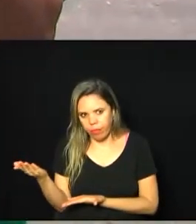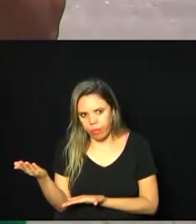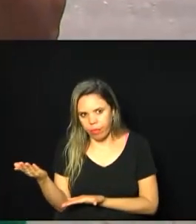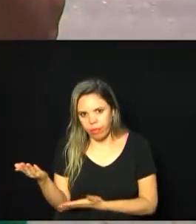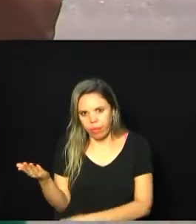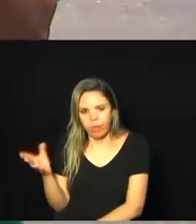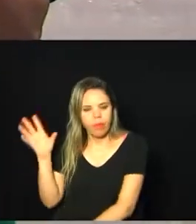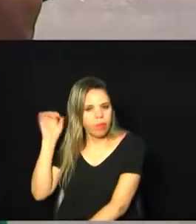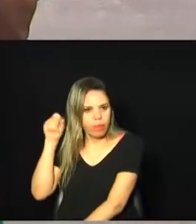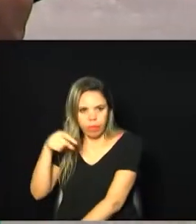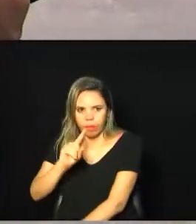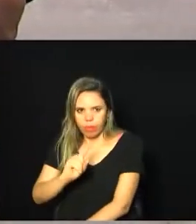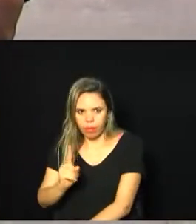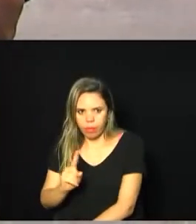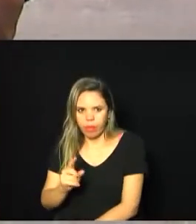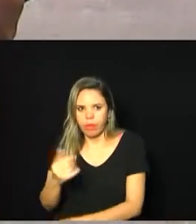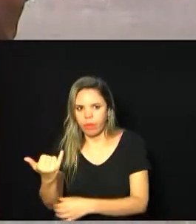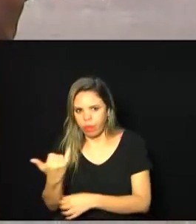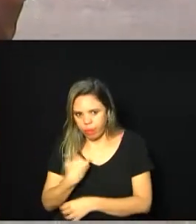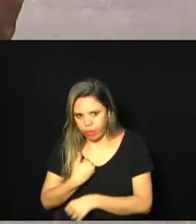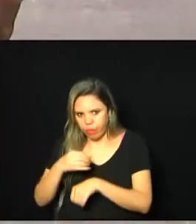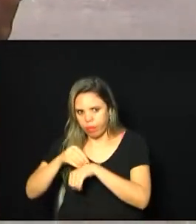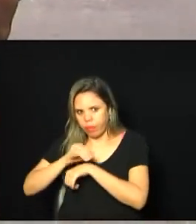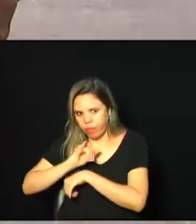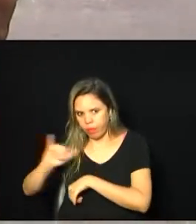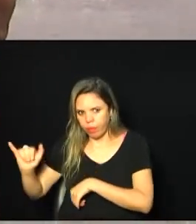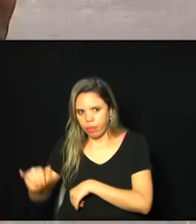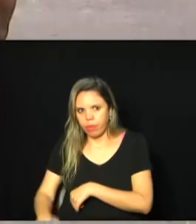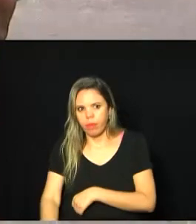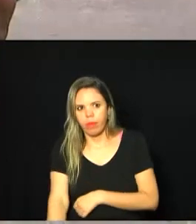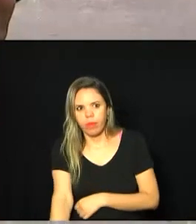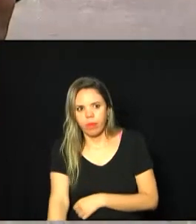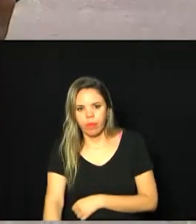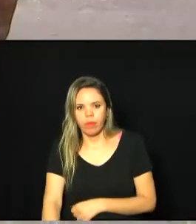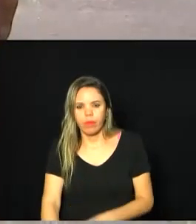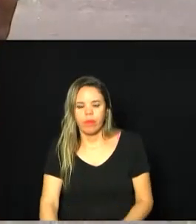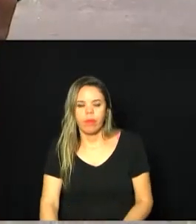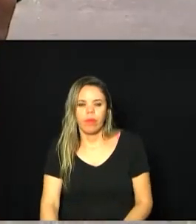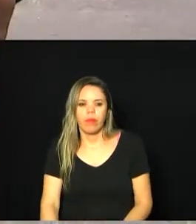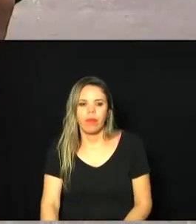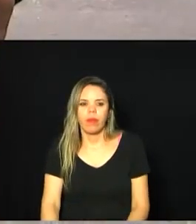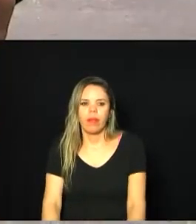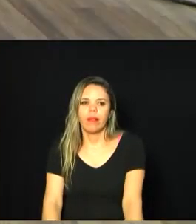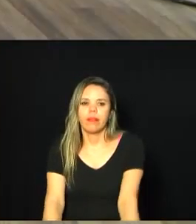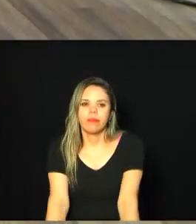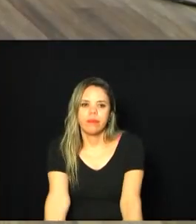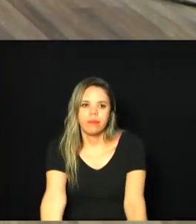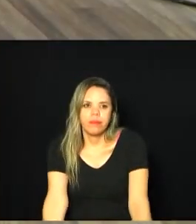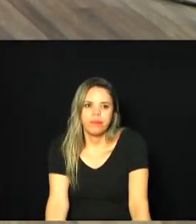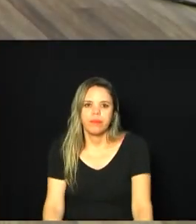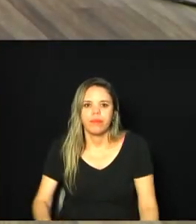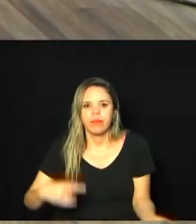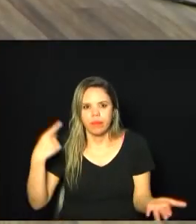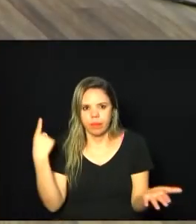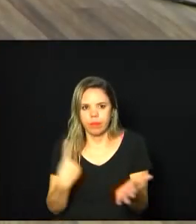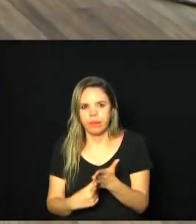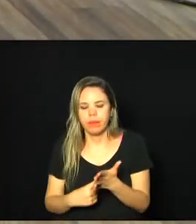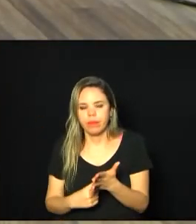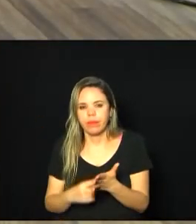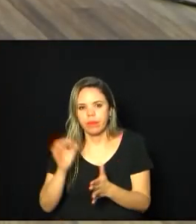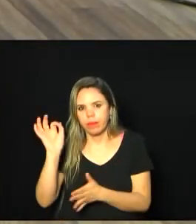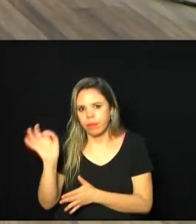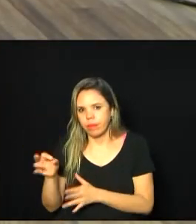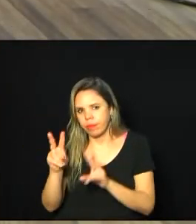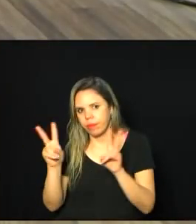está ouvindo você, então você pode passar a pergunta para mim, que eu com o maior prazer passo para ela, viu? Combinado, Mari, e é